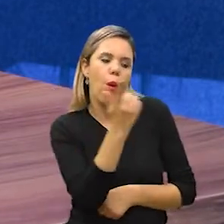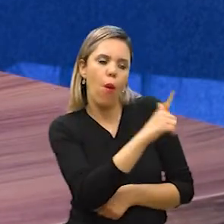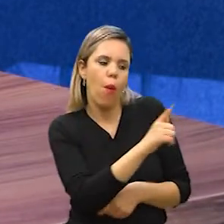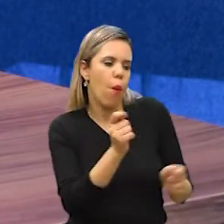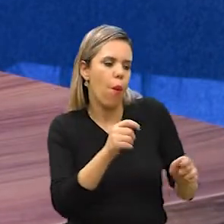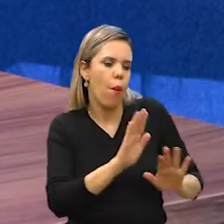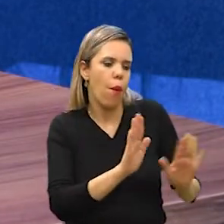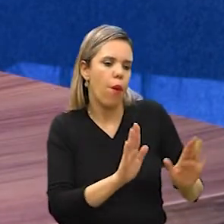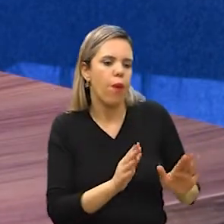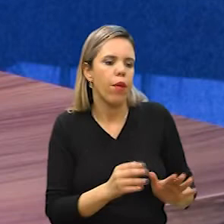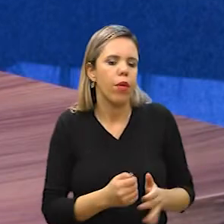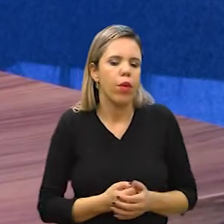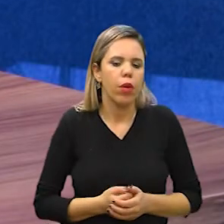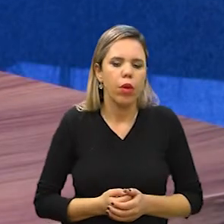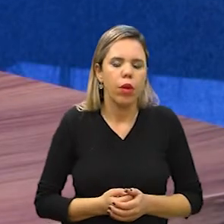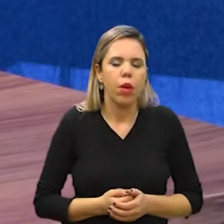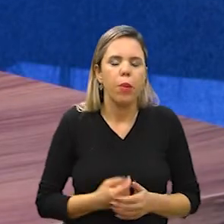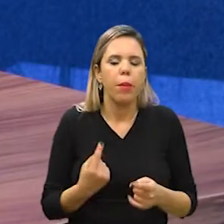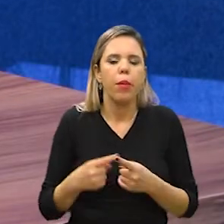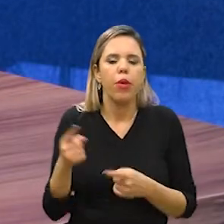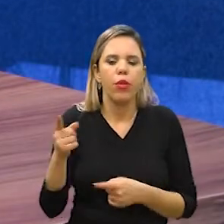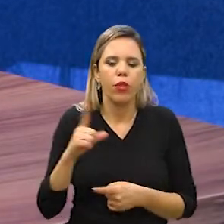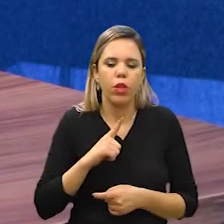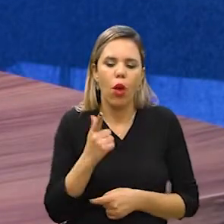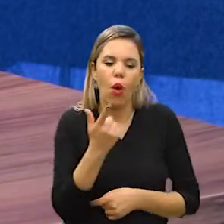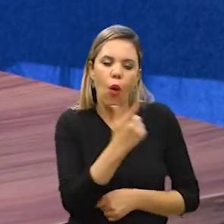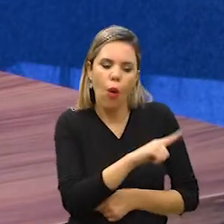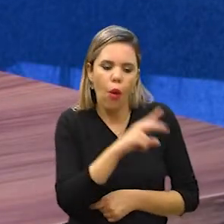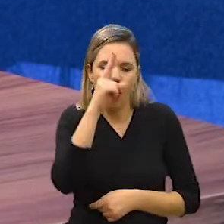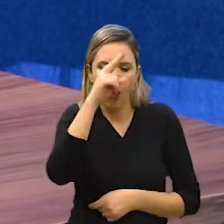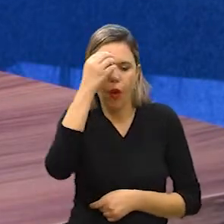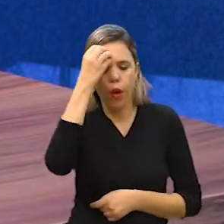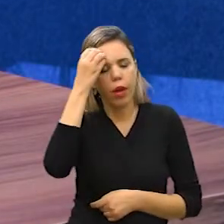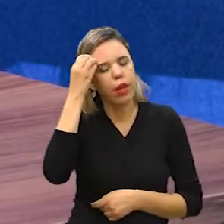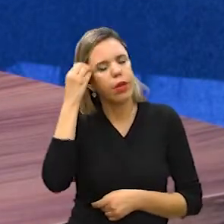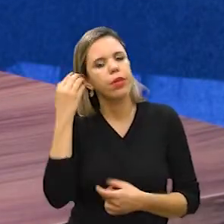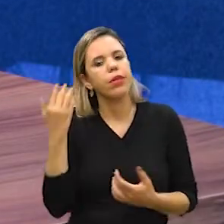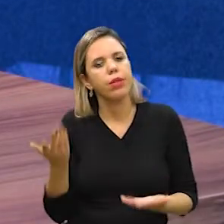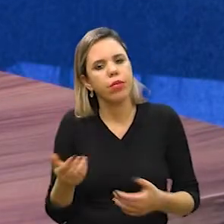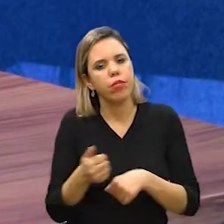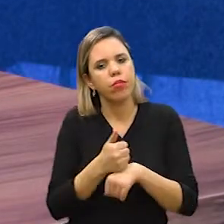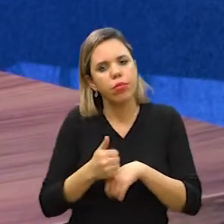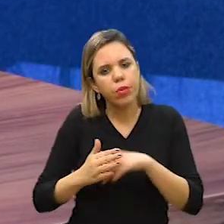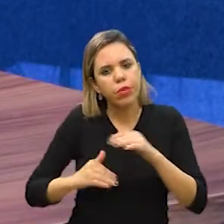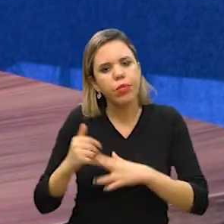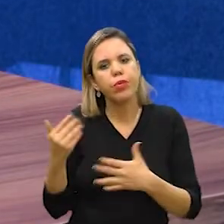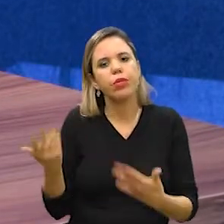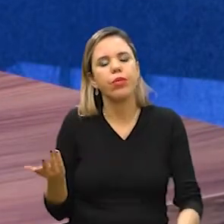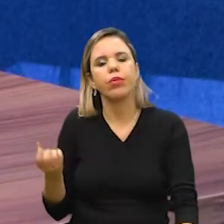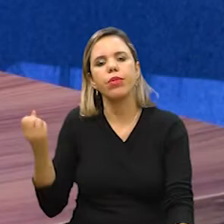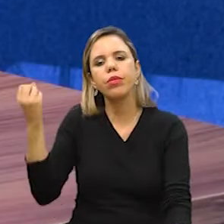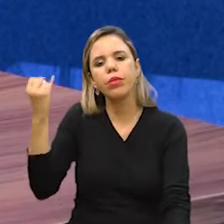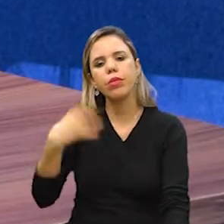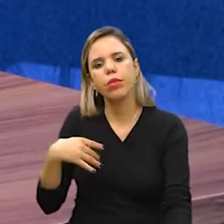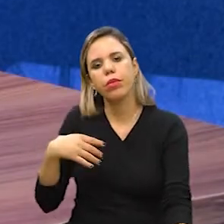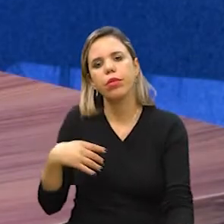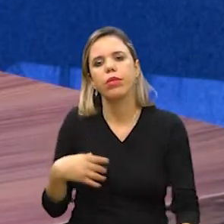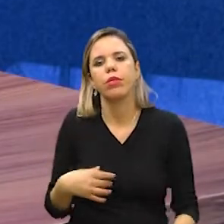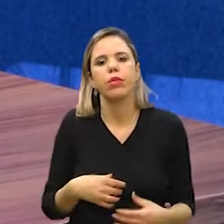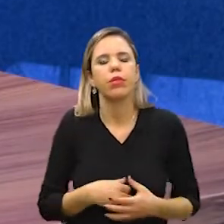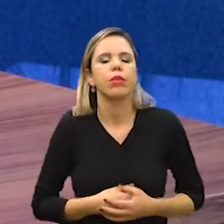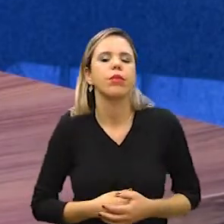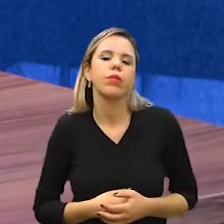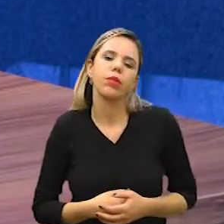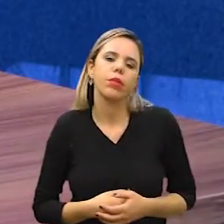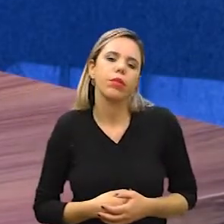o outro, não outra possibilidade? Até porque você tem uma outra história de carreira profissional. Conta um pouquinho